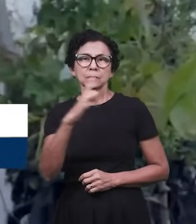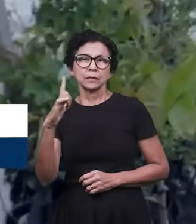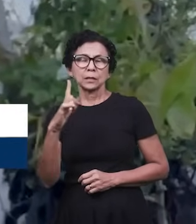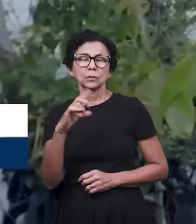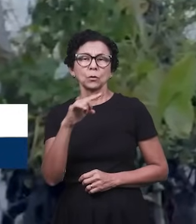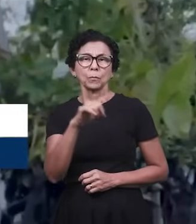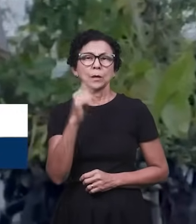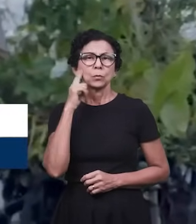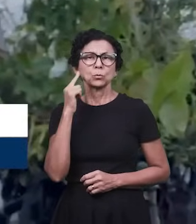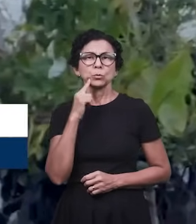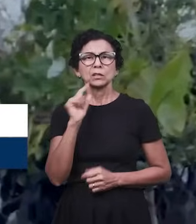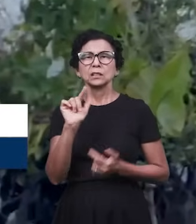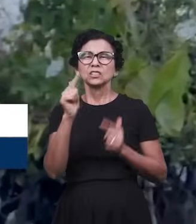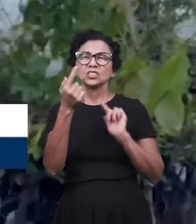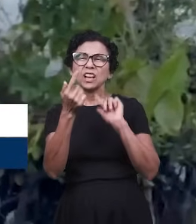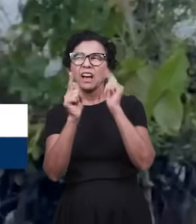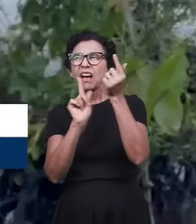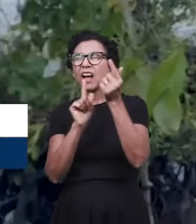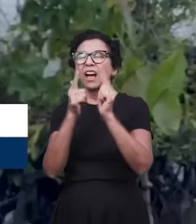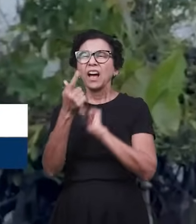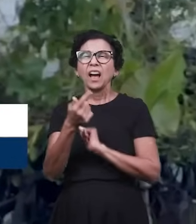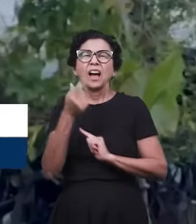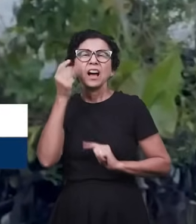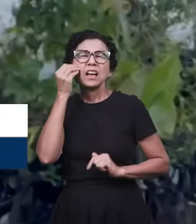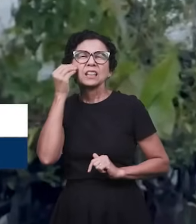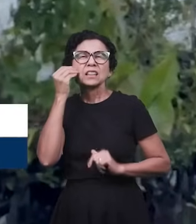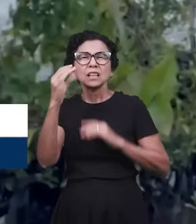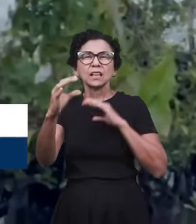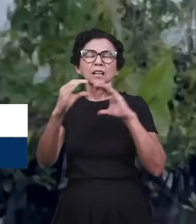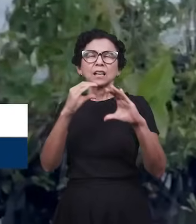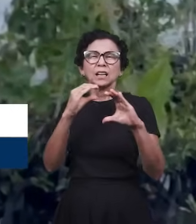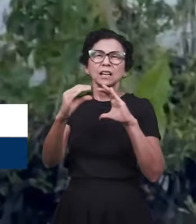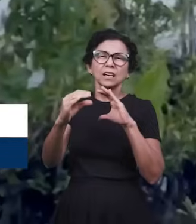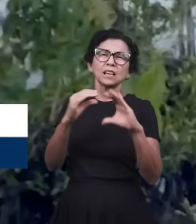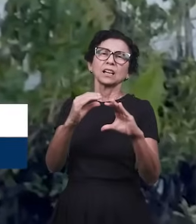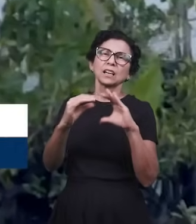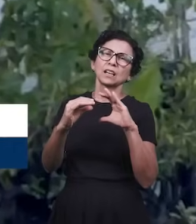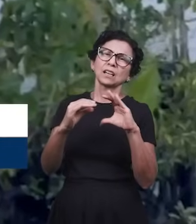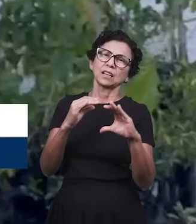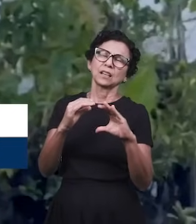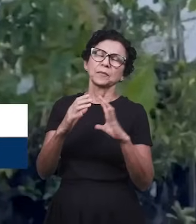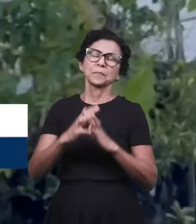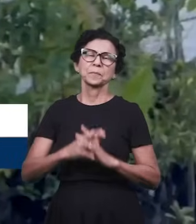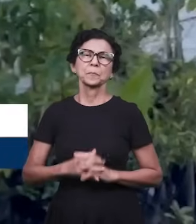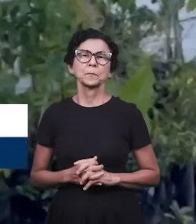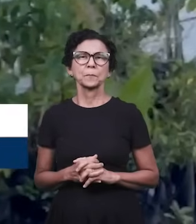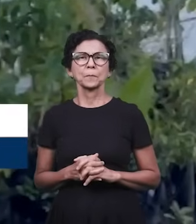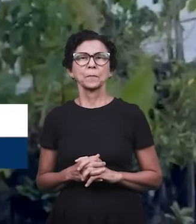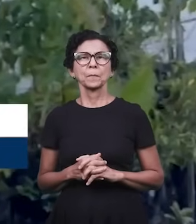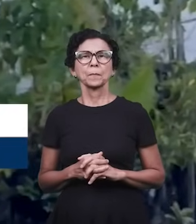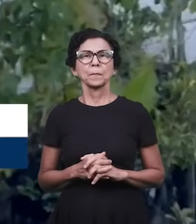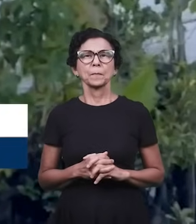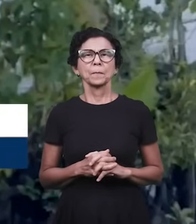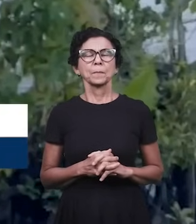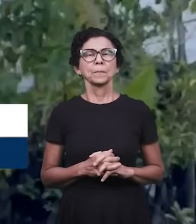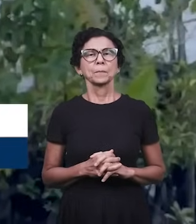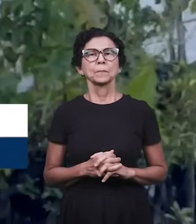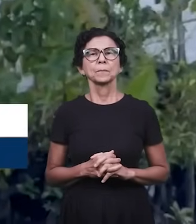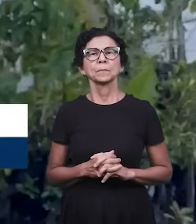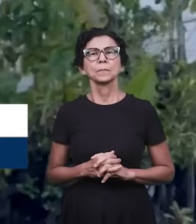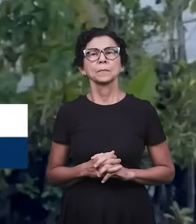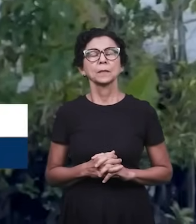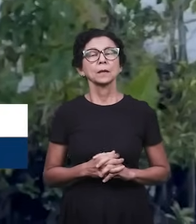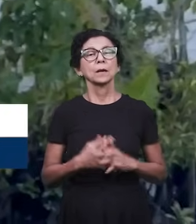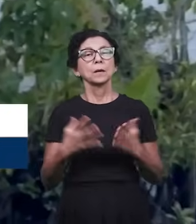uma comunicação, para tentar uma comunicação. A grande verdade é essa. Mas chegou justamente a Missão